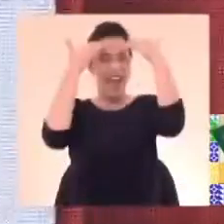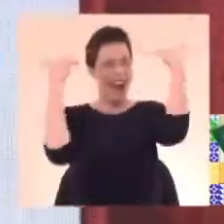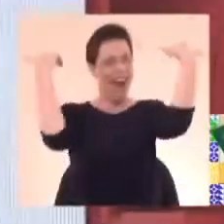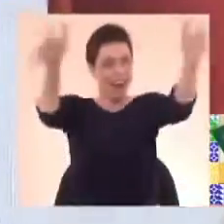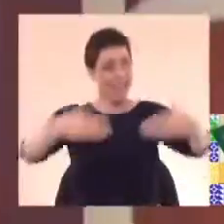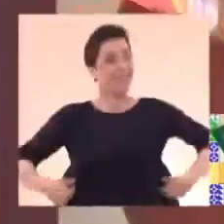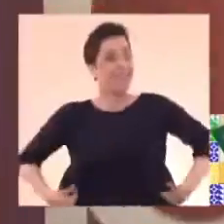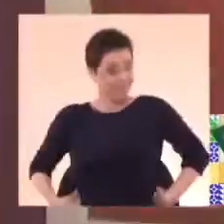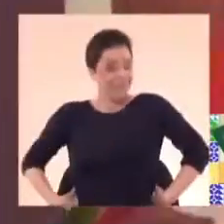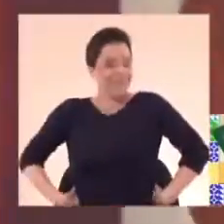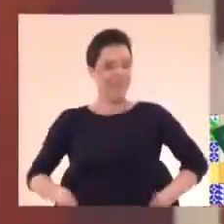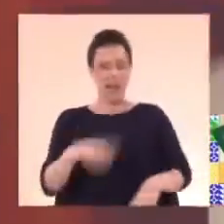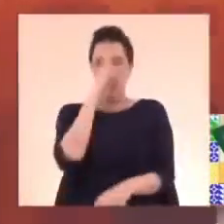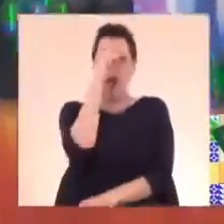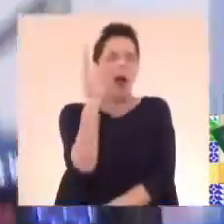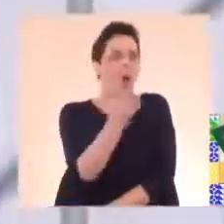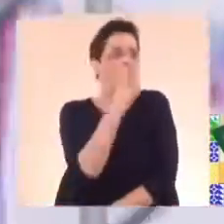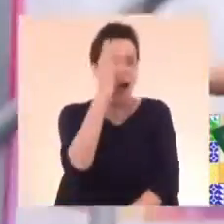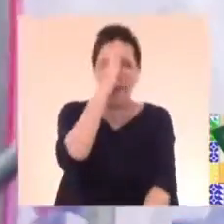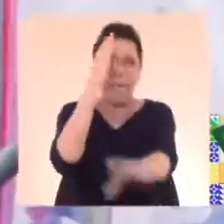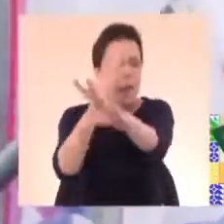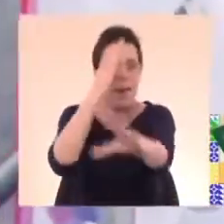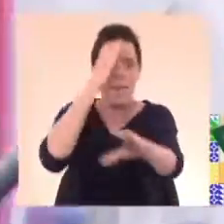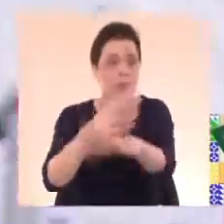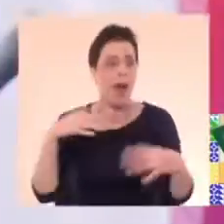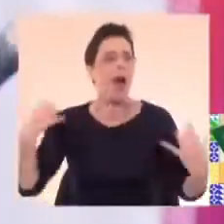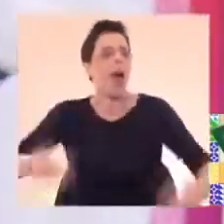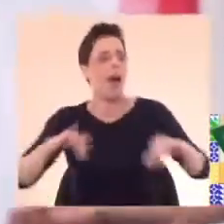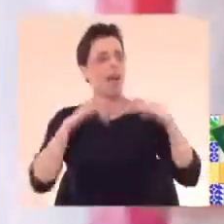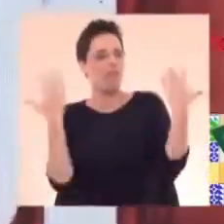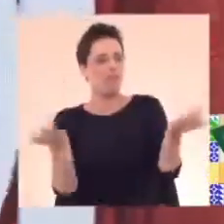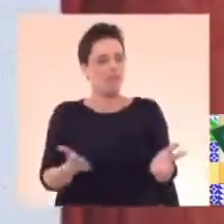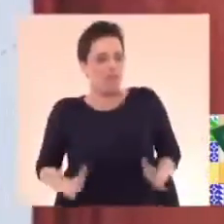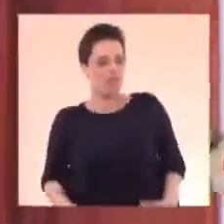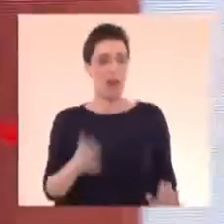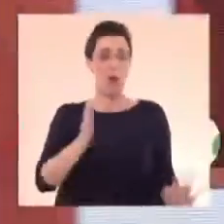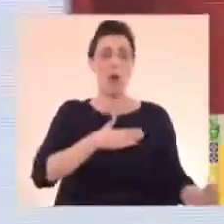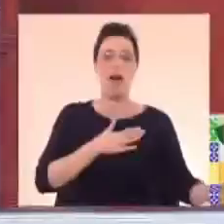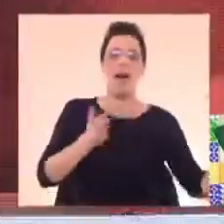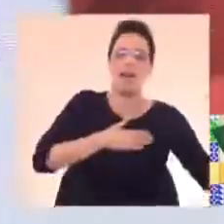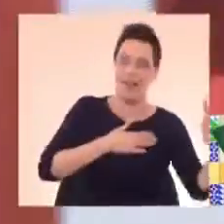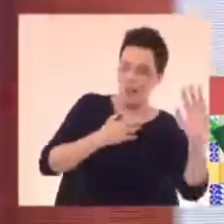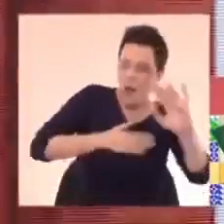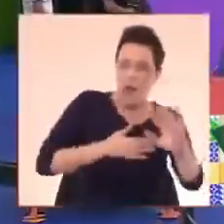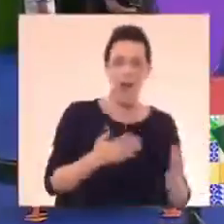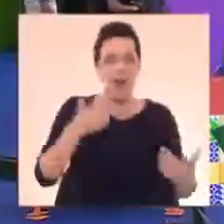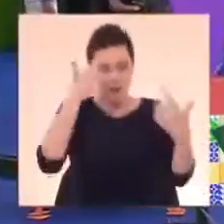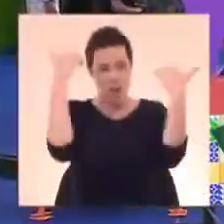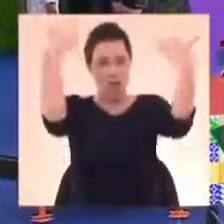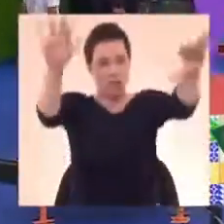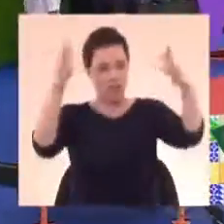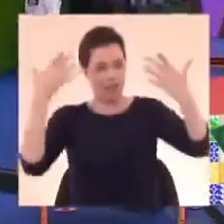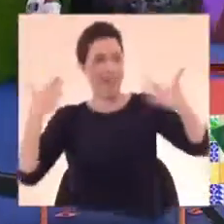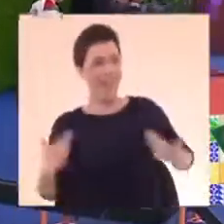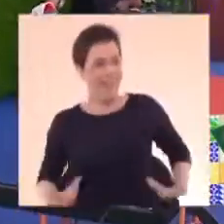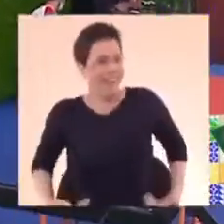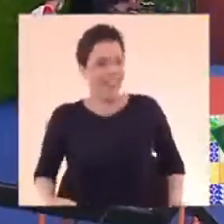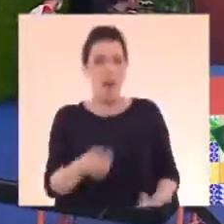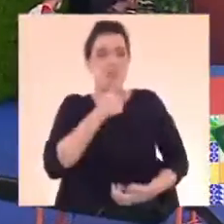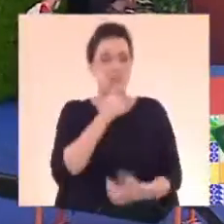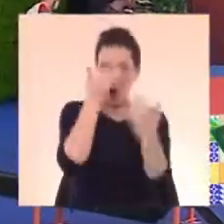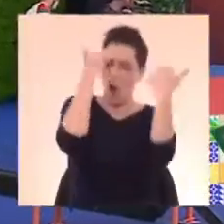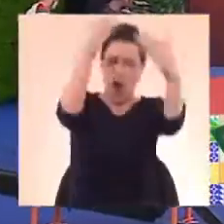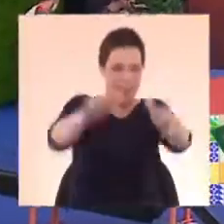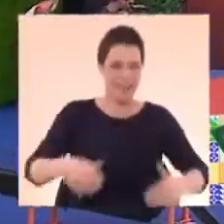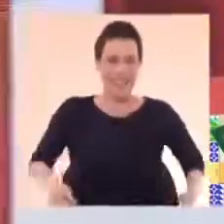abusa, ela é uma tentação. Ai, ai, ai, gostosa, mexe com o meu coração. Usa e abusa, faz de mim